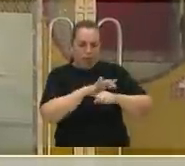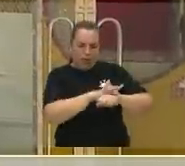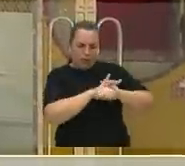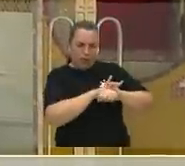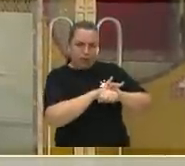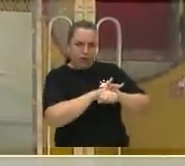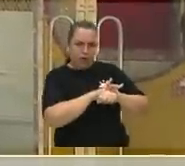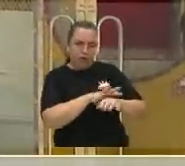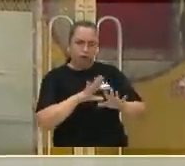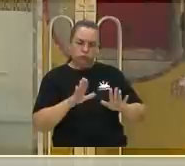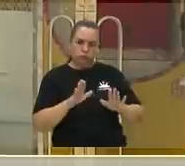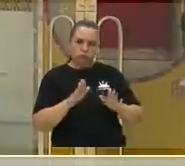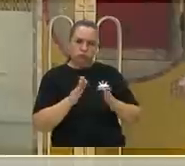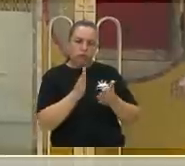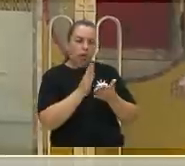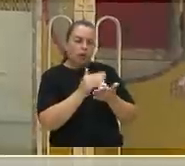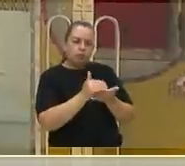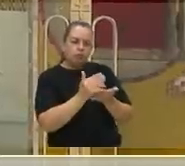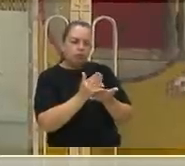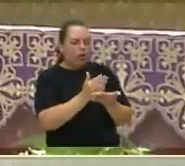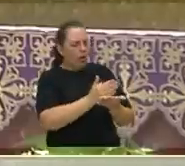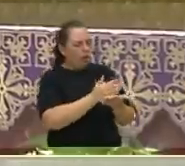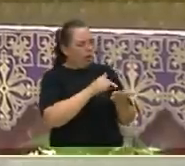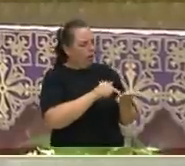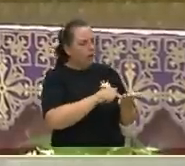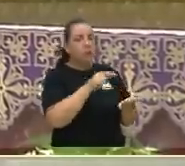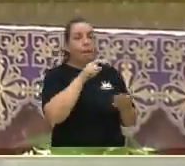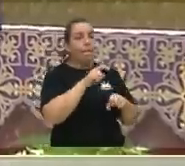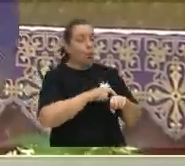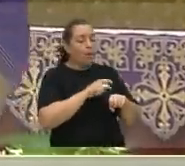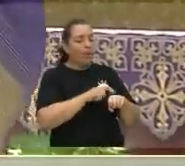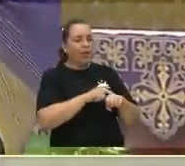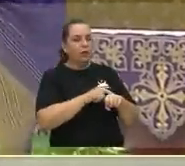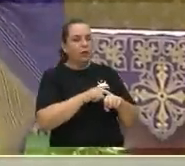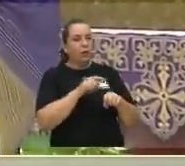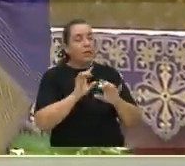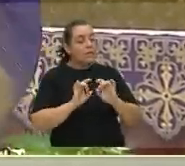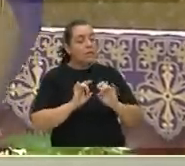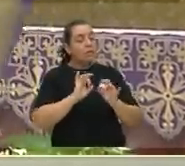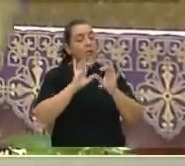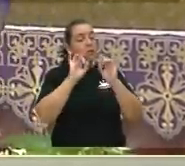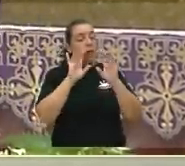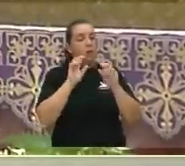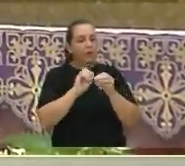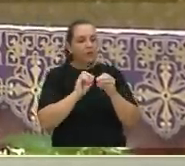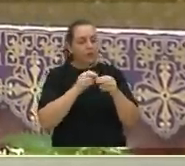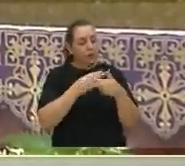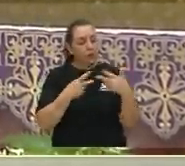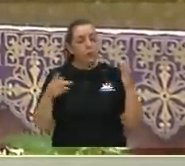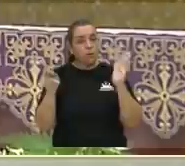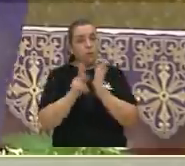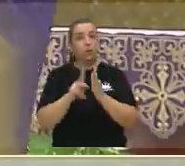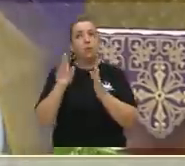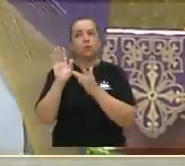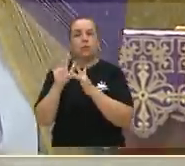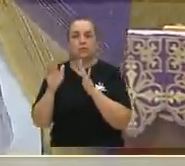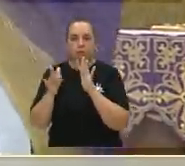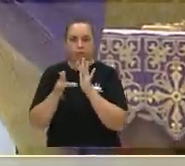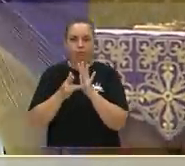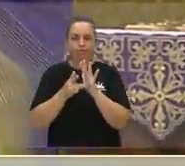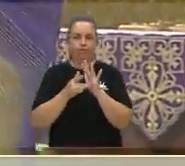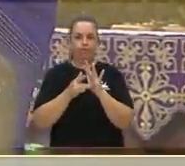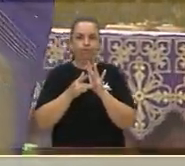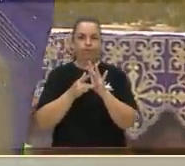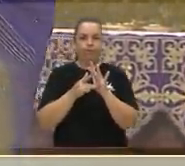não te falta tempo seja na sala no quarto pega tua bíblia